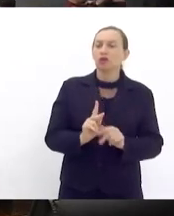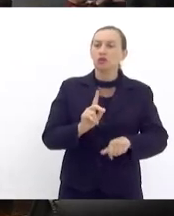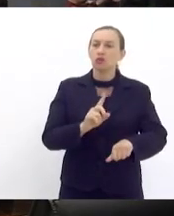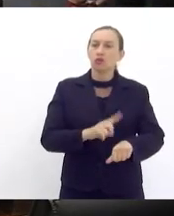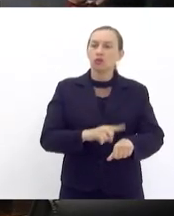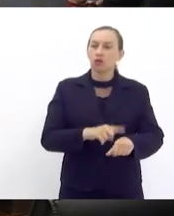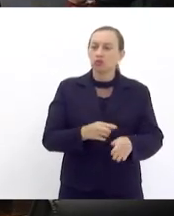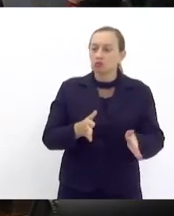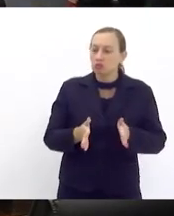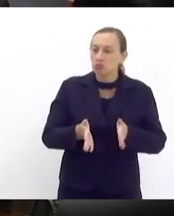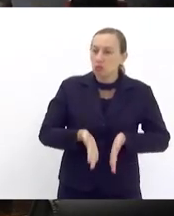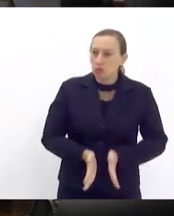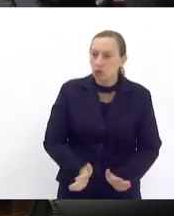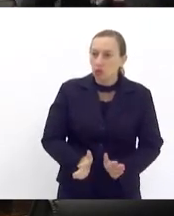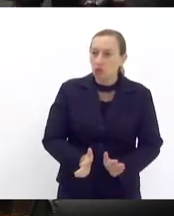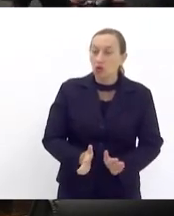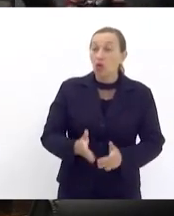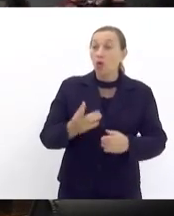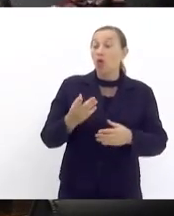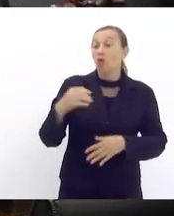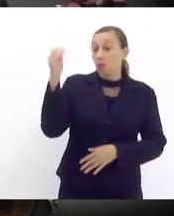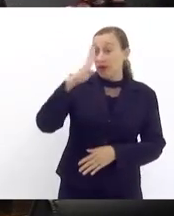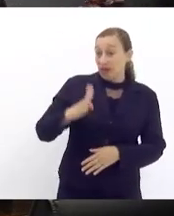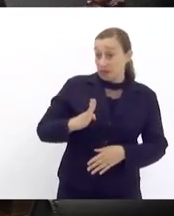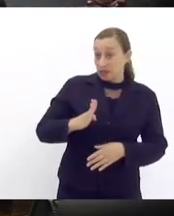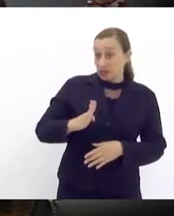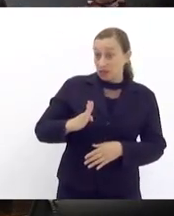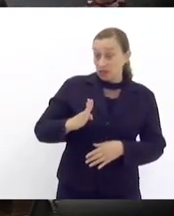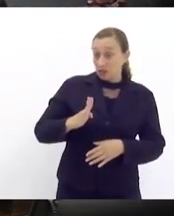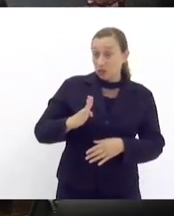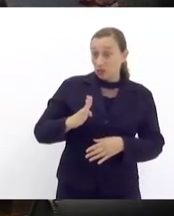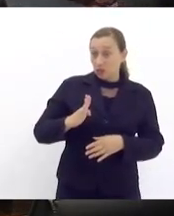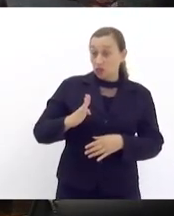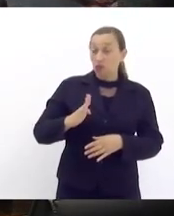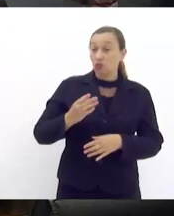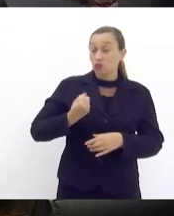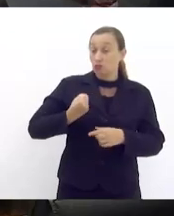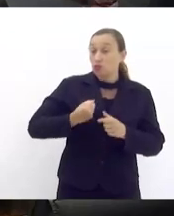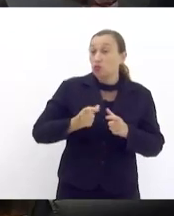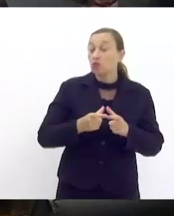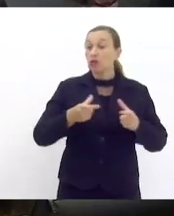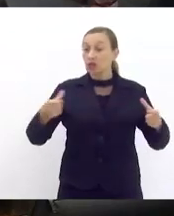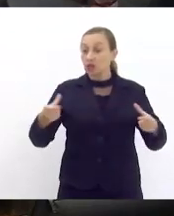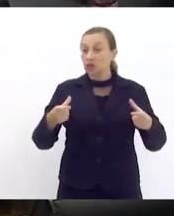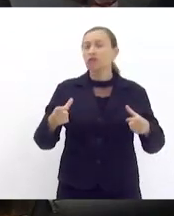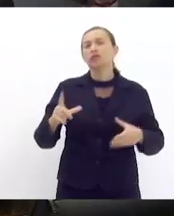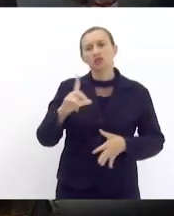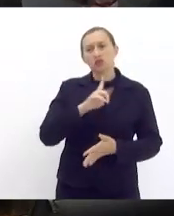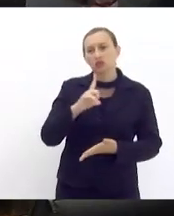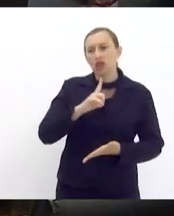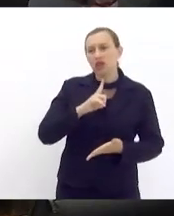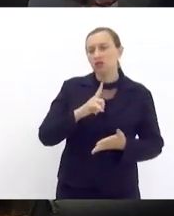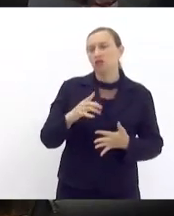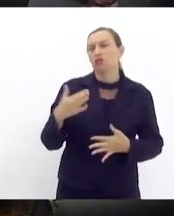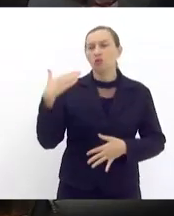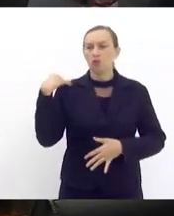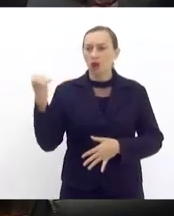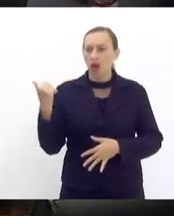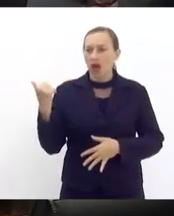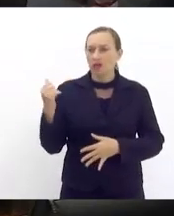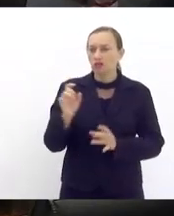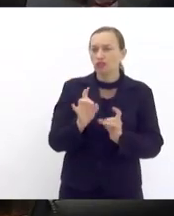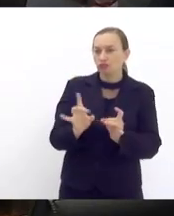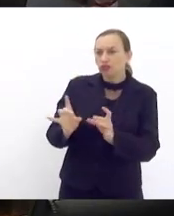Brasil é recordista em cesárias é recordista em cesarianas isso tem Claro um lado comercial e um lado de um medo